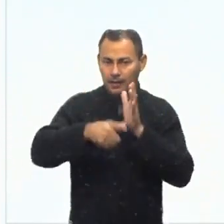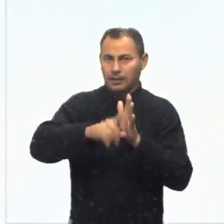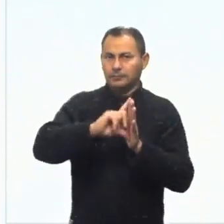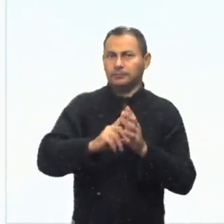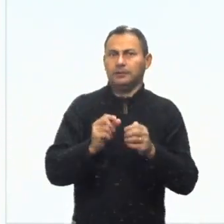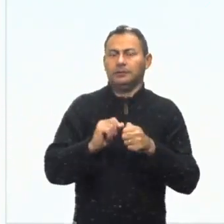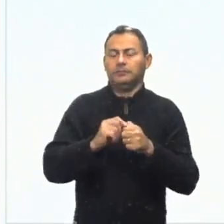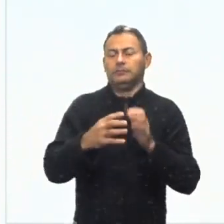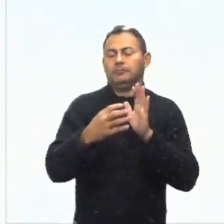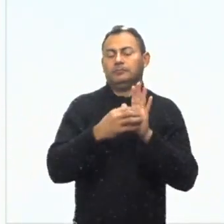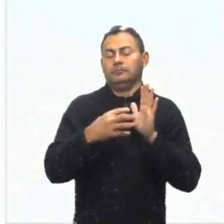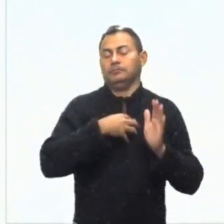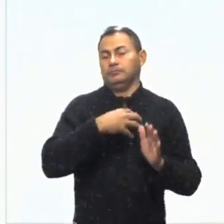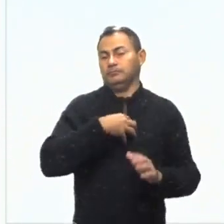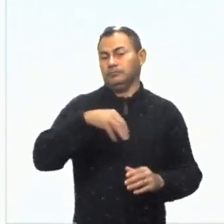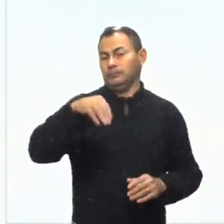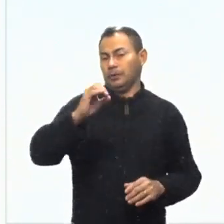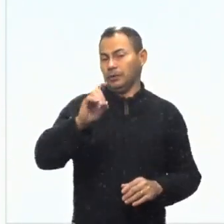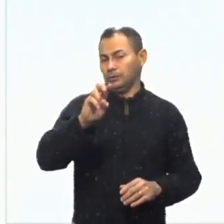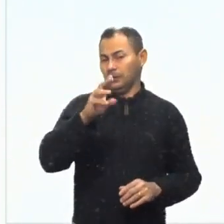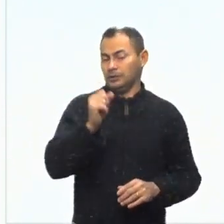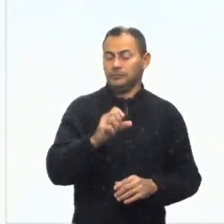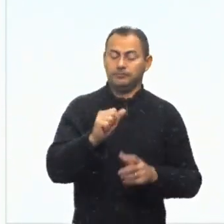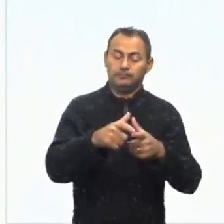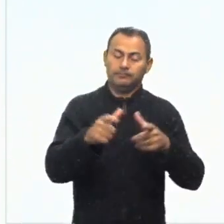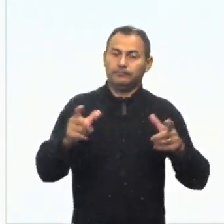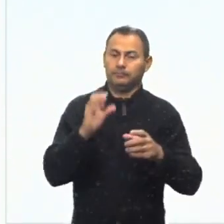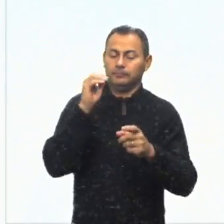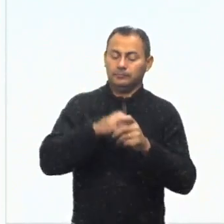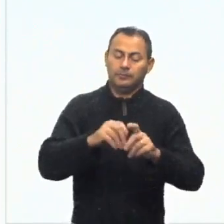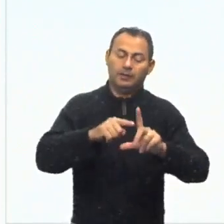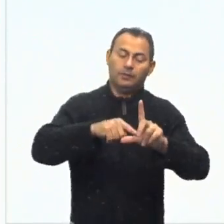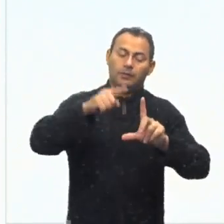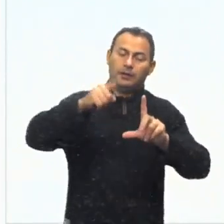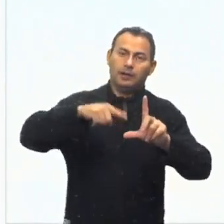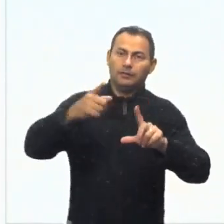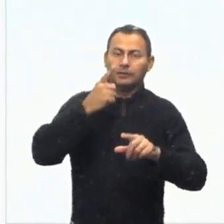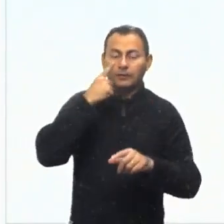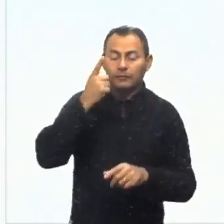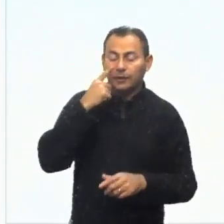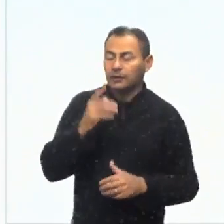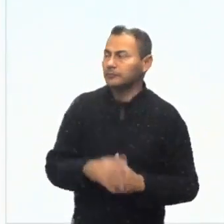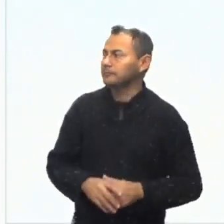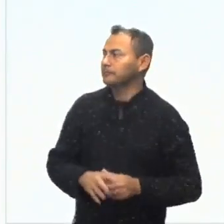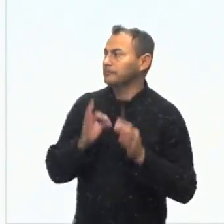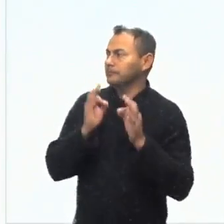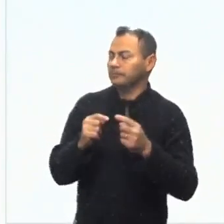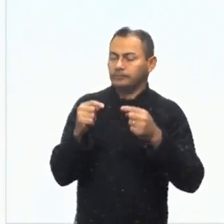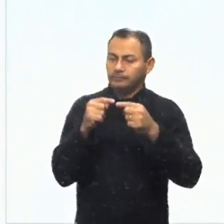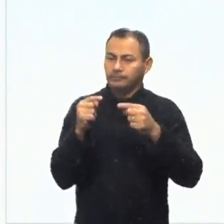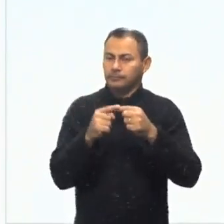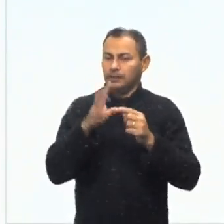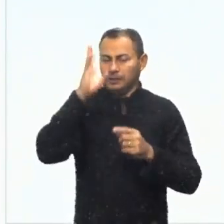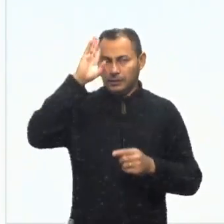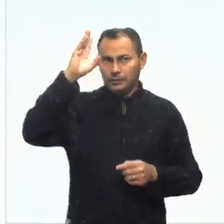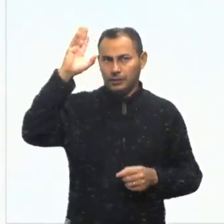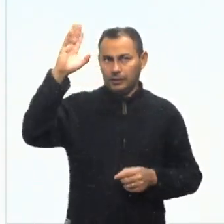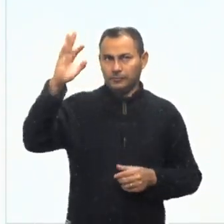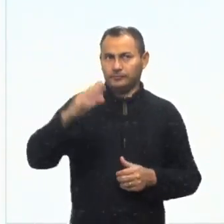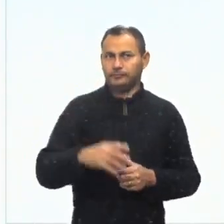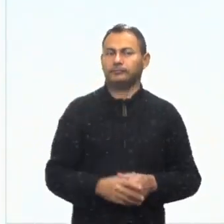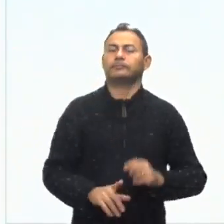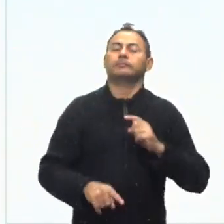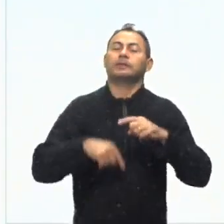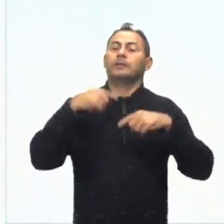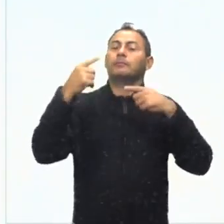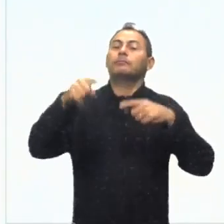por amplitude. Depois você vai plotar os gráficos e verificar, ver se está batendo com a teoria.